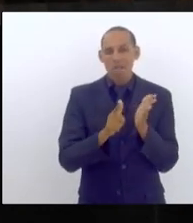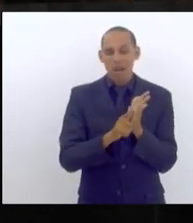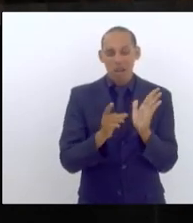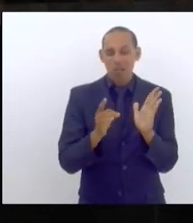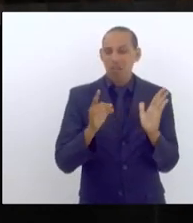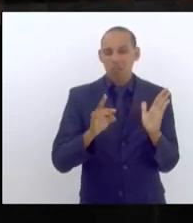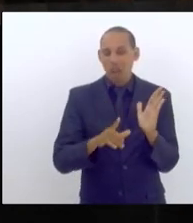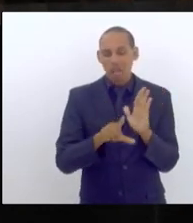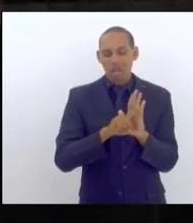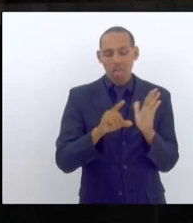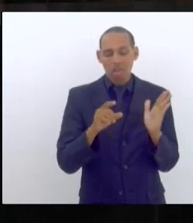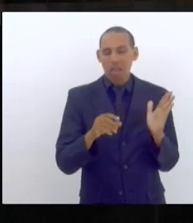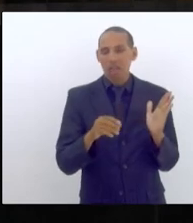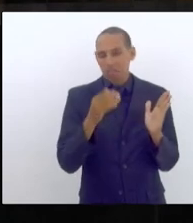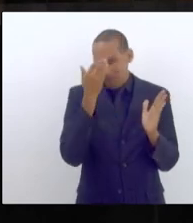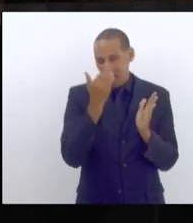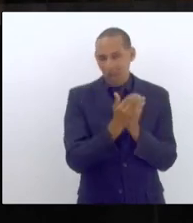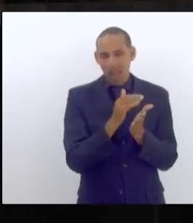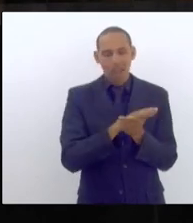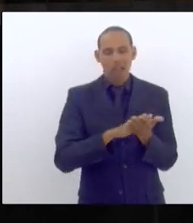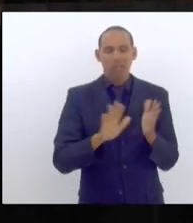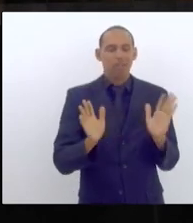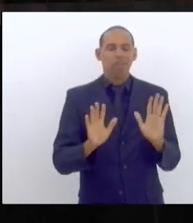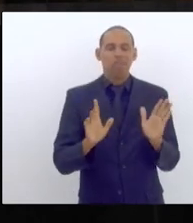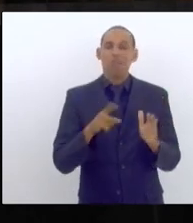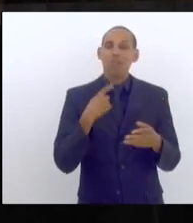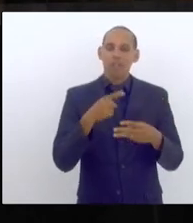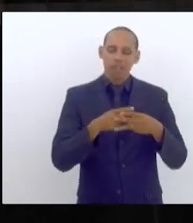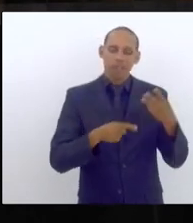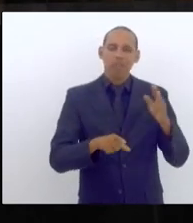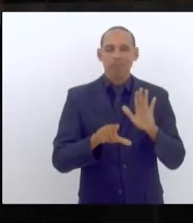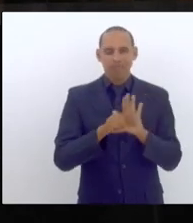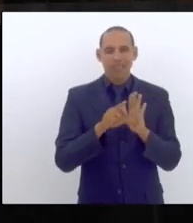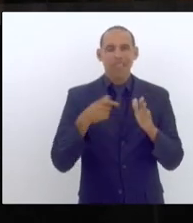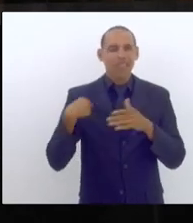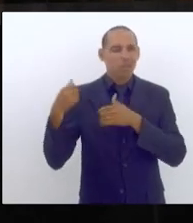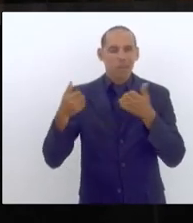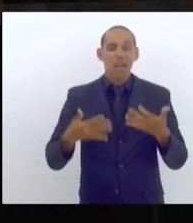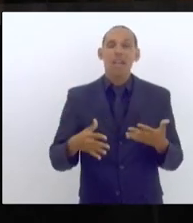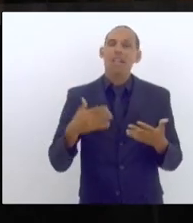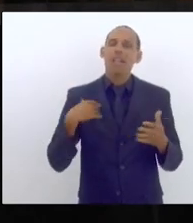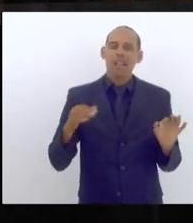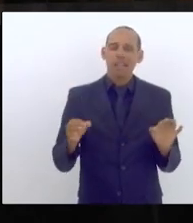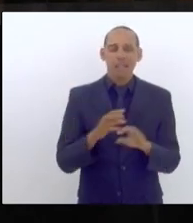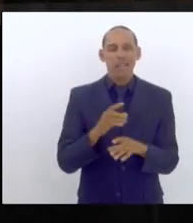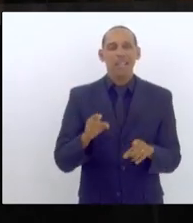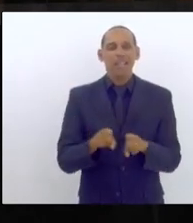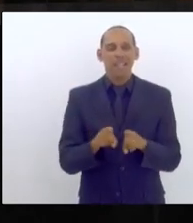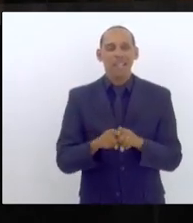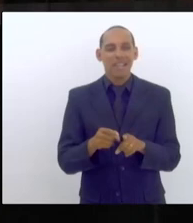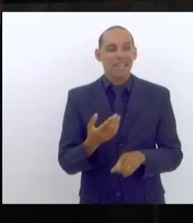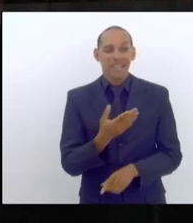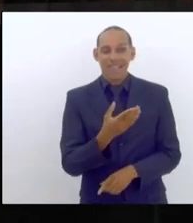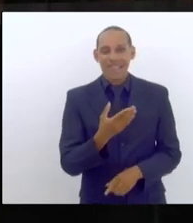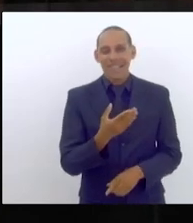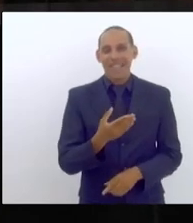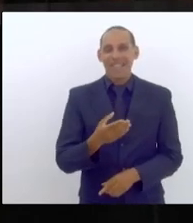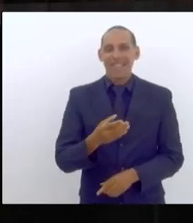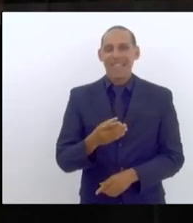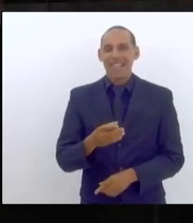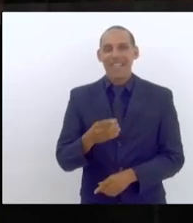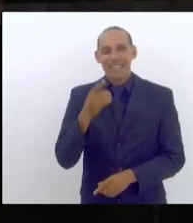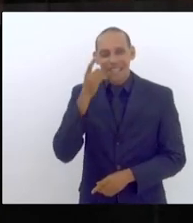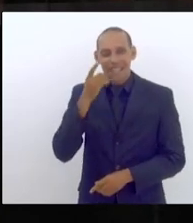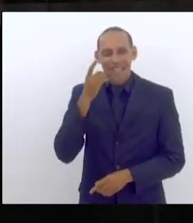Então, eu menciono essas três leis, e com isso vou encerrar, para não ser advertido pela nossa querida e